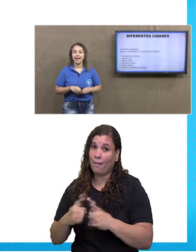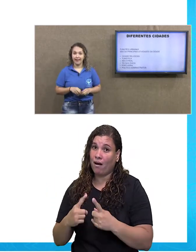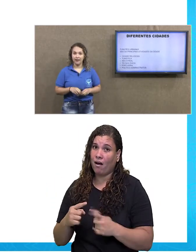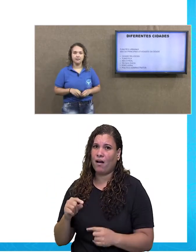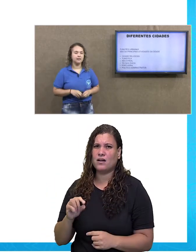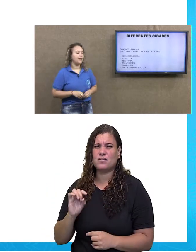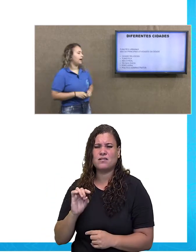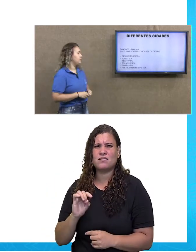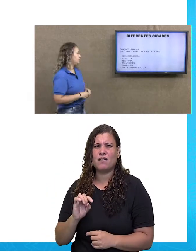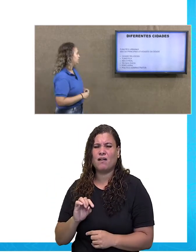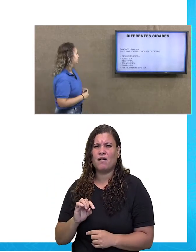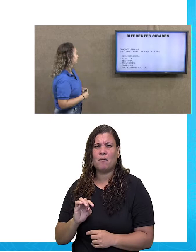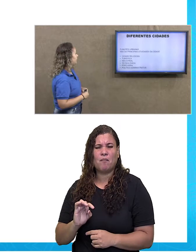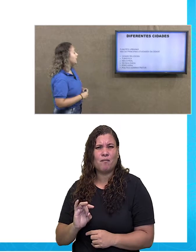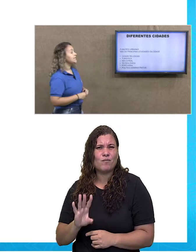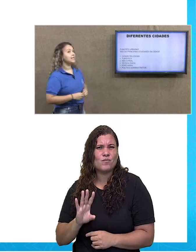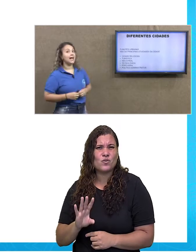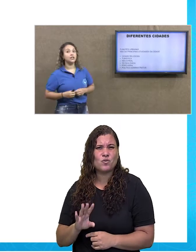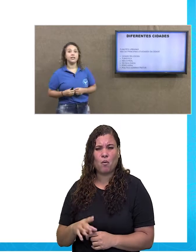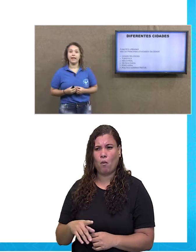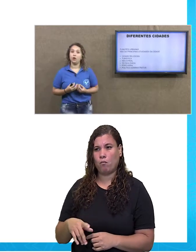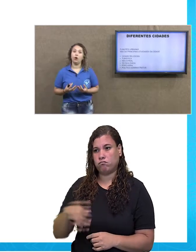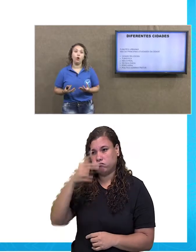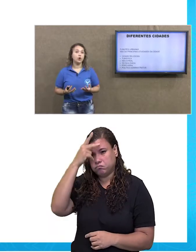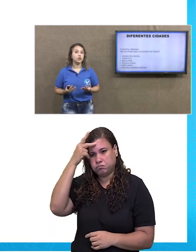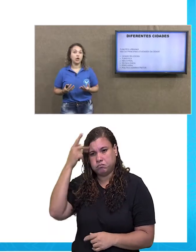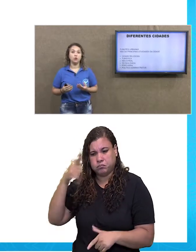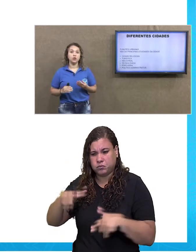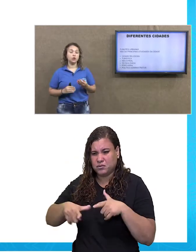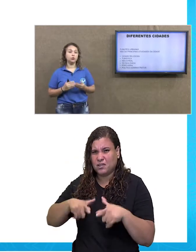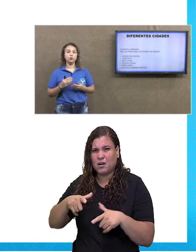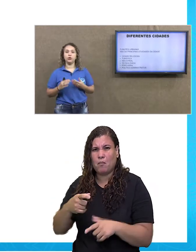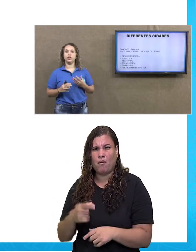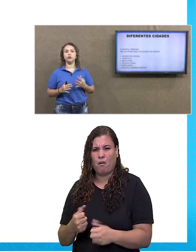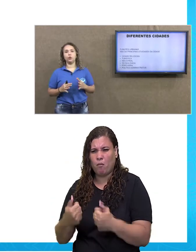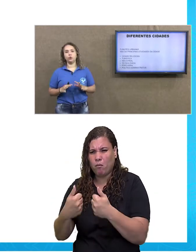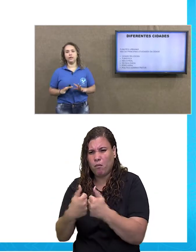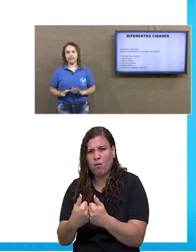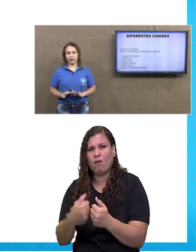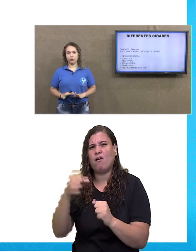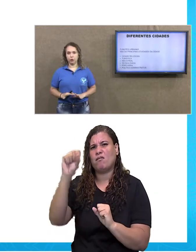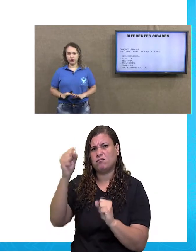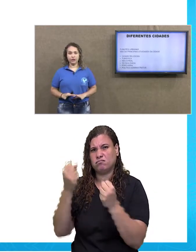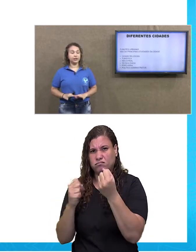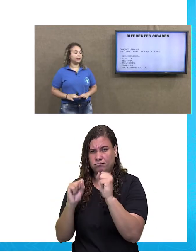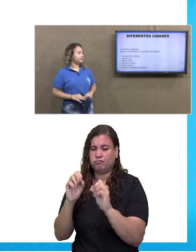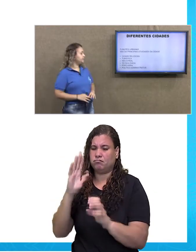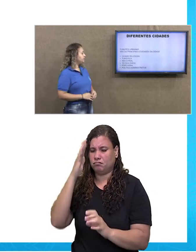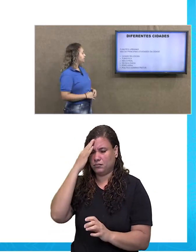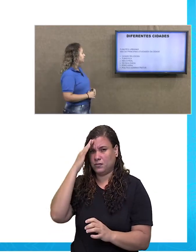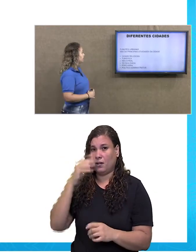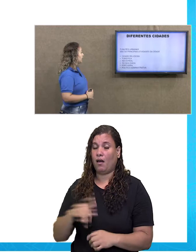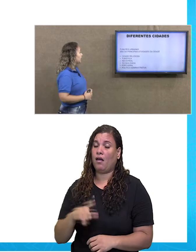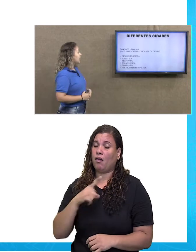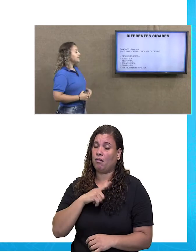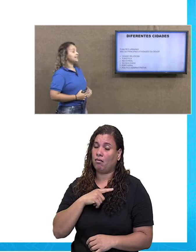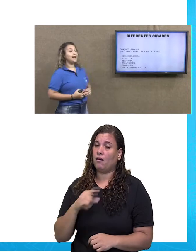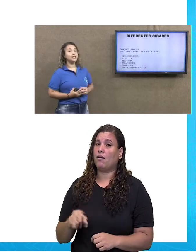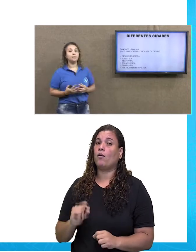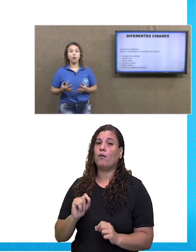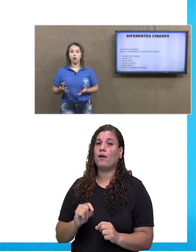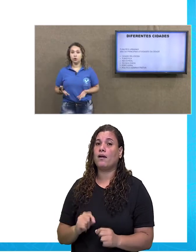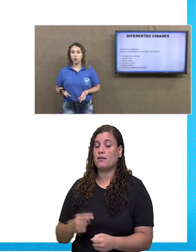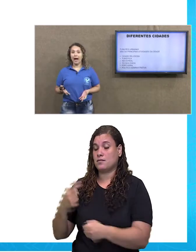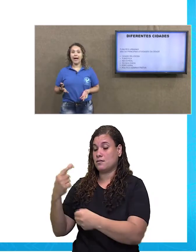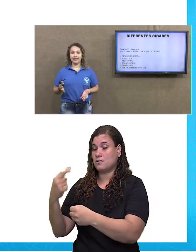ali naquela cidade. Cidade tecnológica, onde tudo gira em torno da tecnologia.